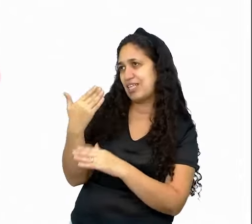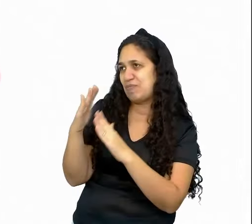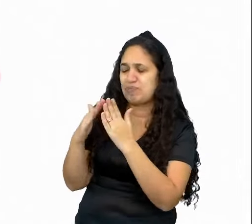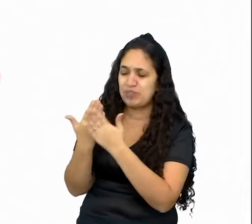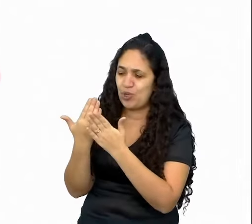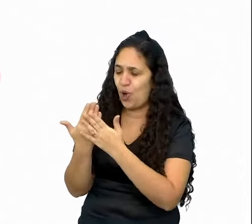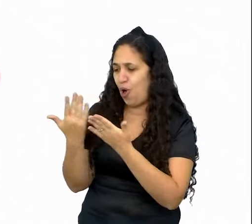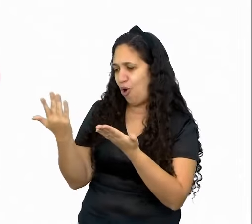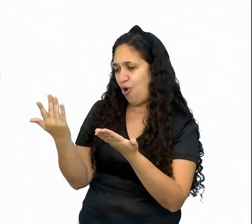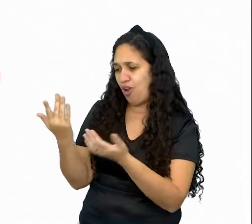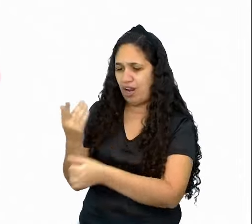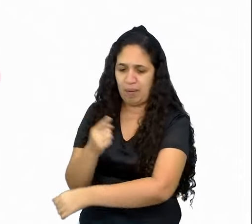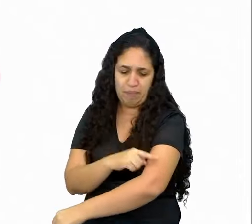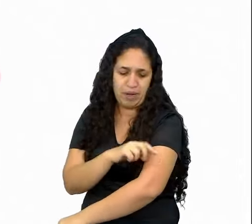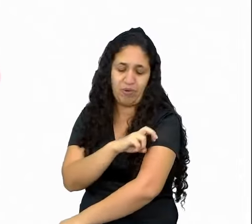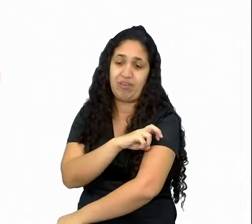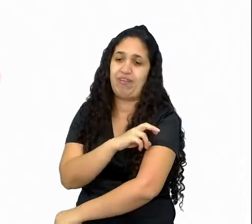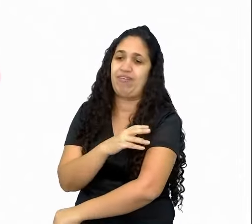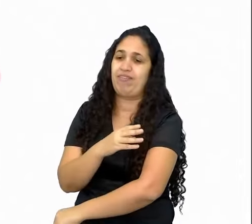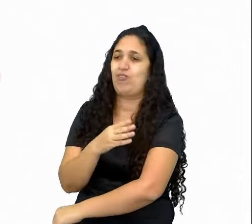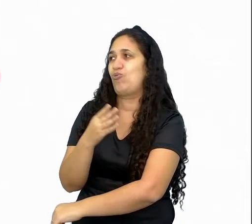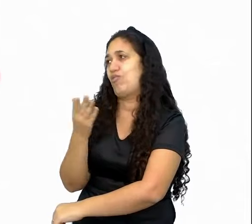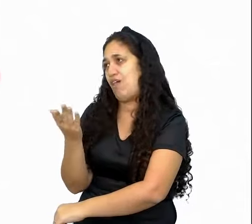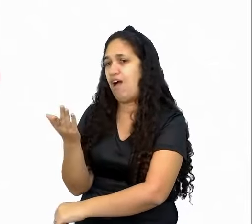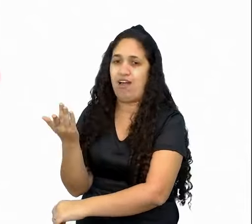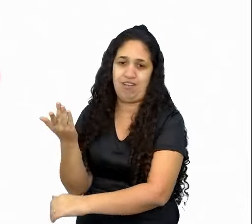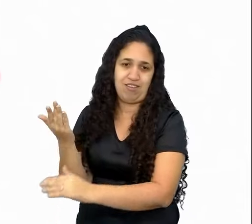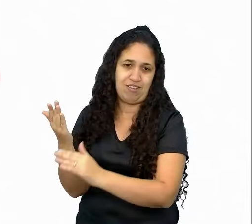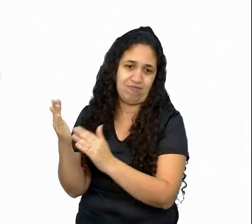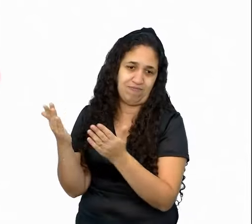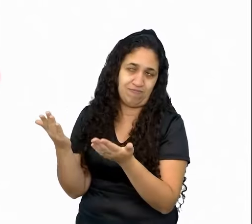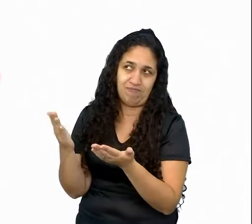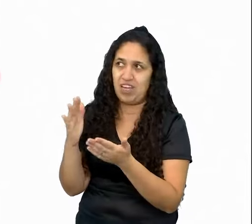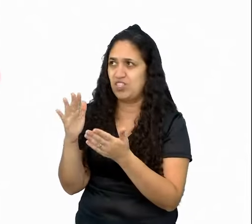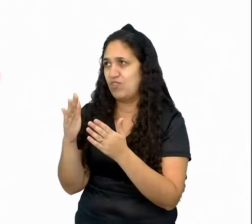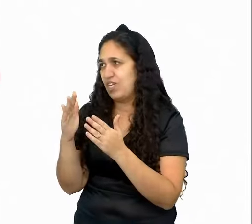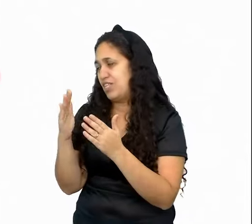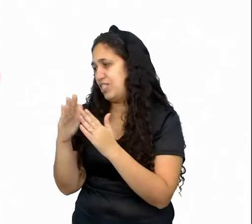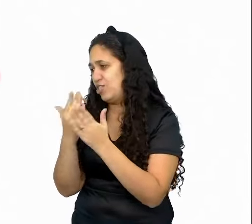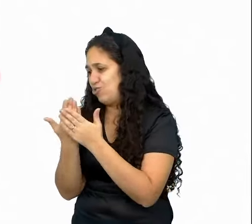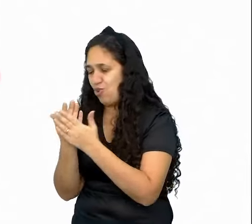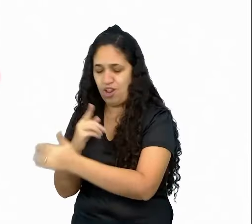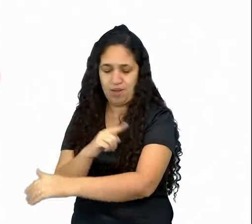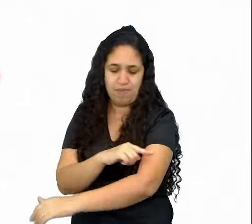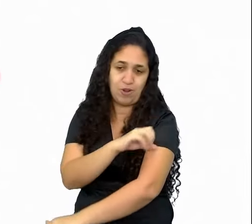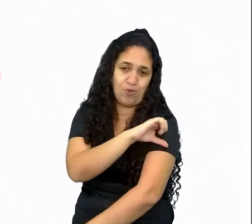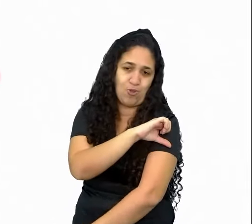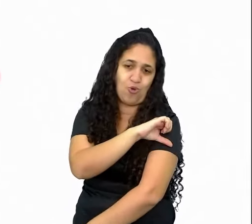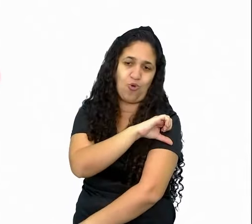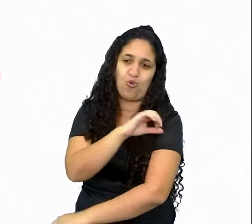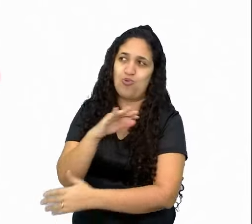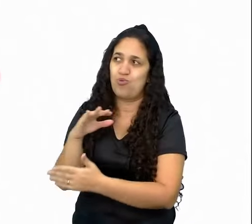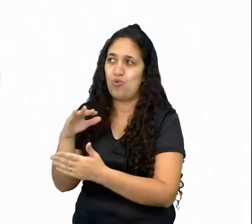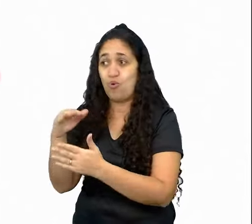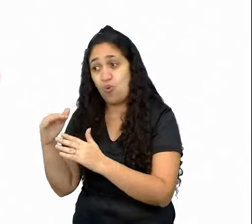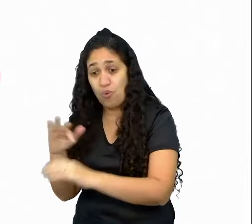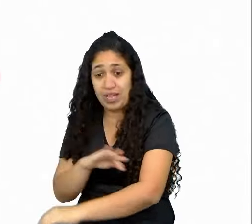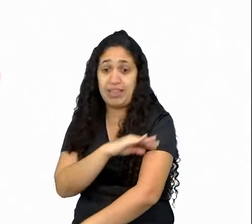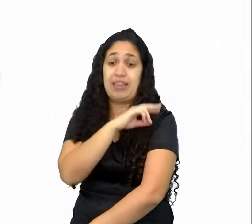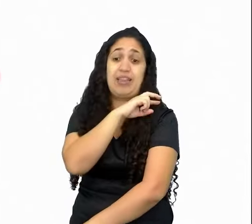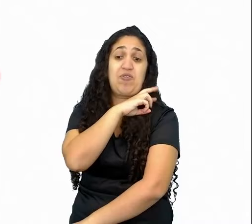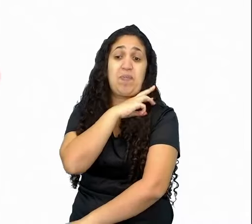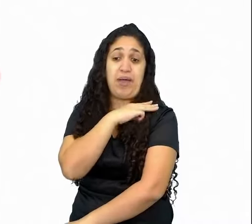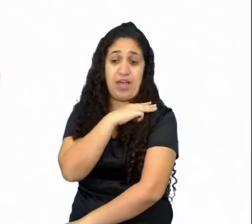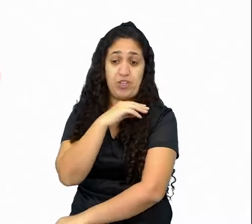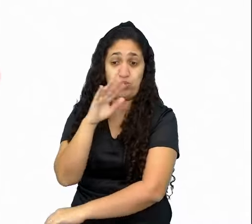de primeiro ao quinto também, que é a escola de primeiro, às vezes, ao nono ou médio, as professoras dos